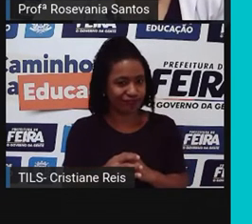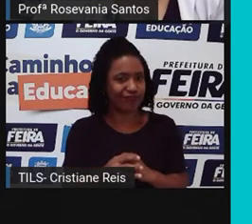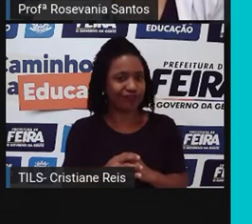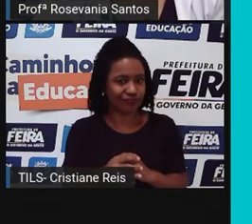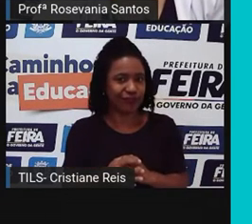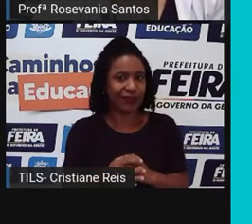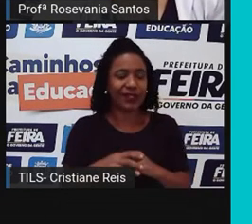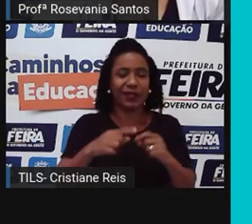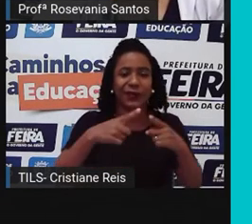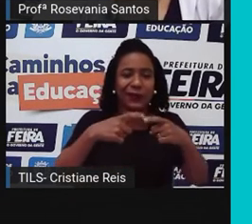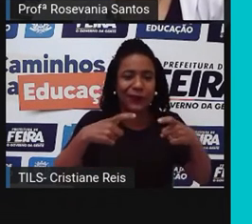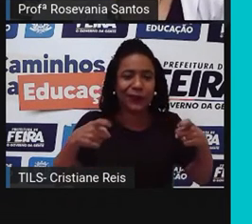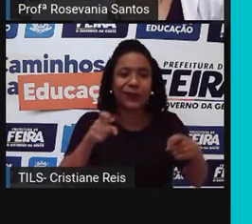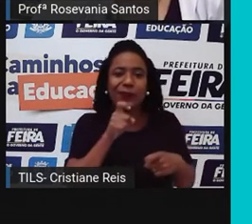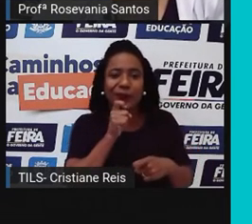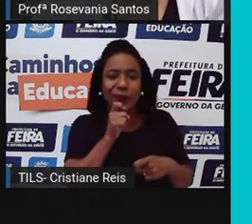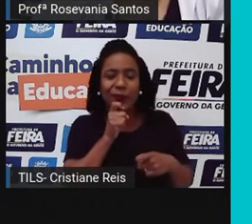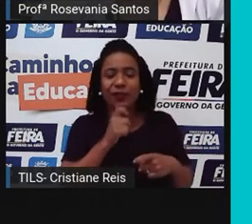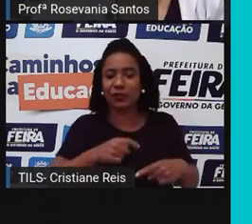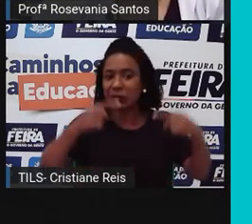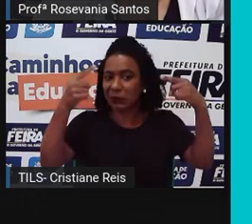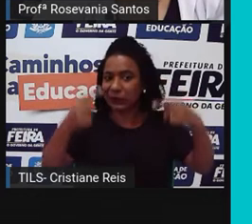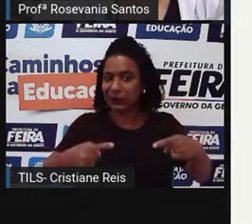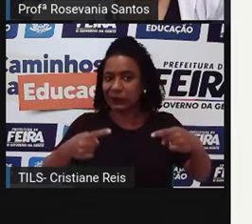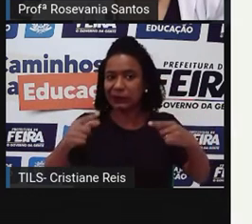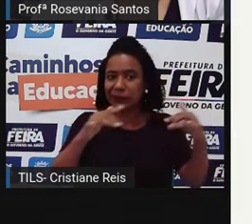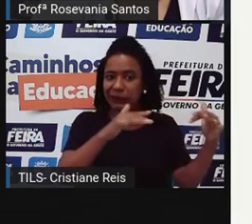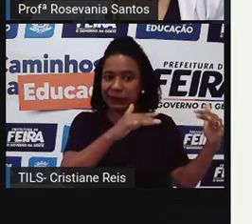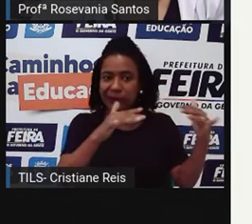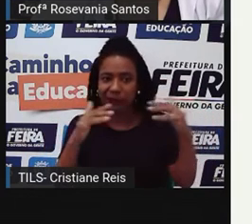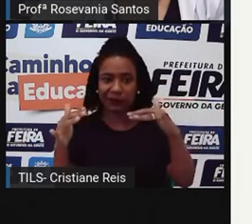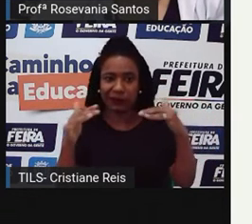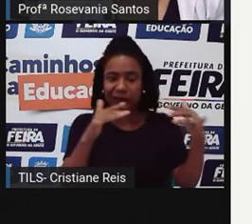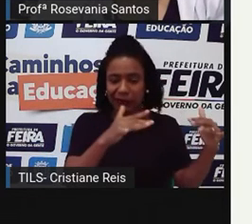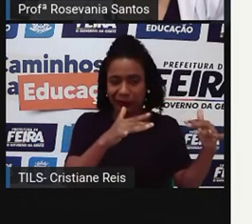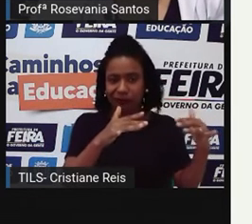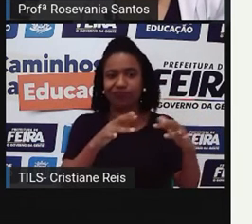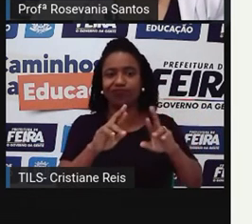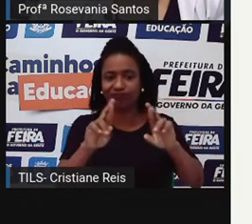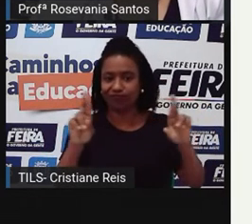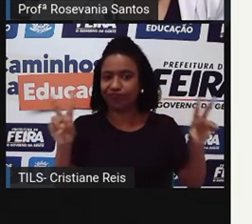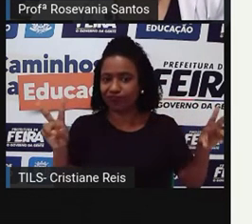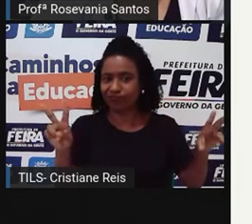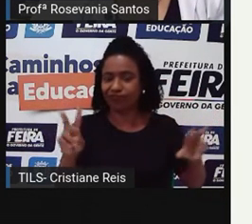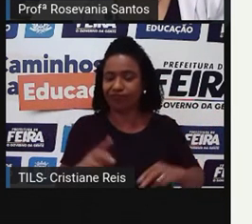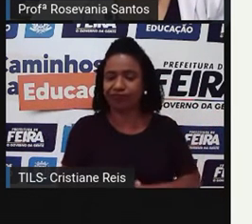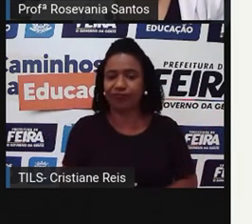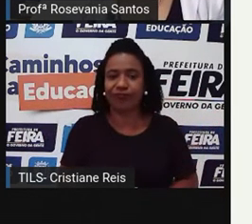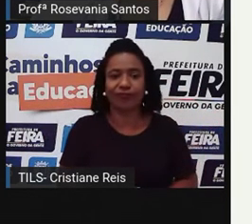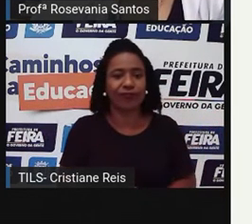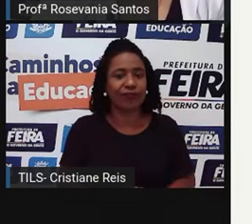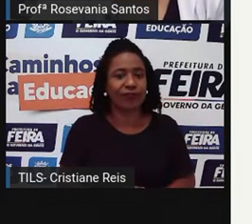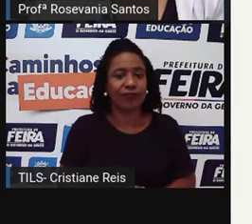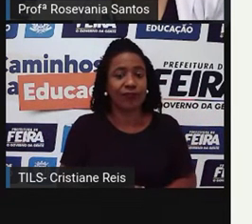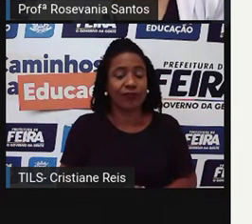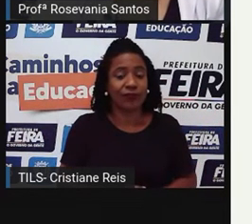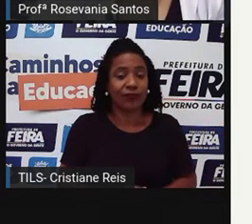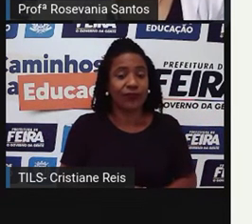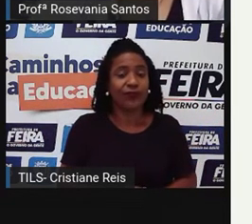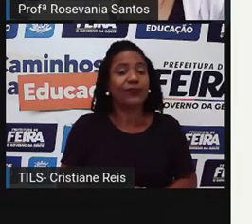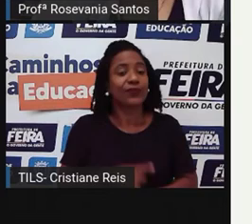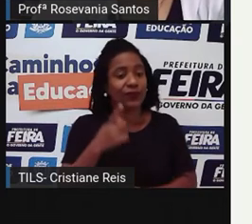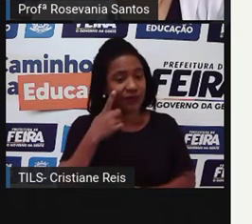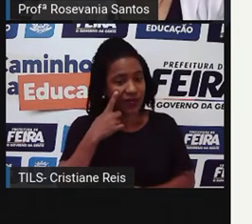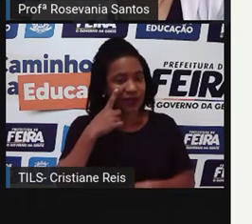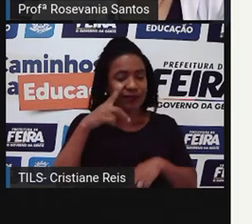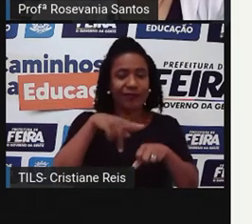mesmo de Guerra Fria, mais ideológica, né? Bom, então, bora entender um pouquinho, né? Países desenvolvidos